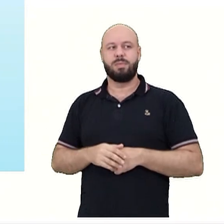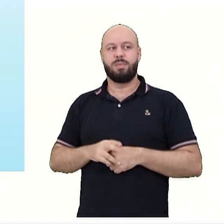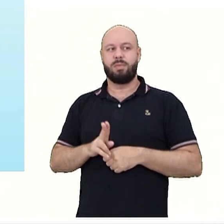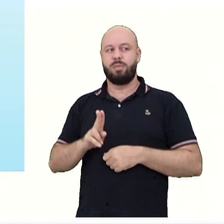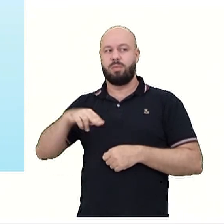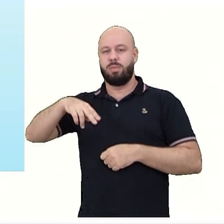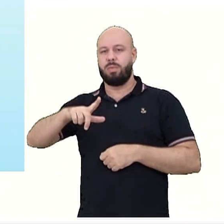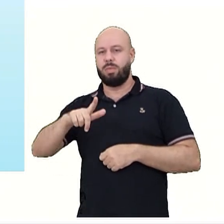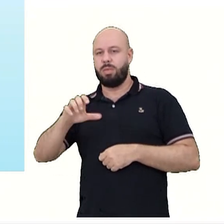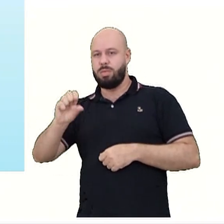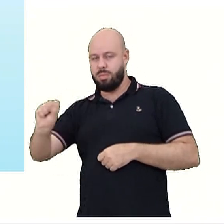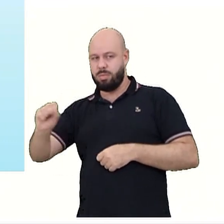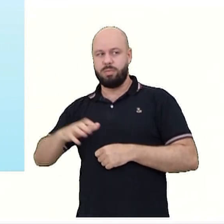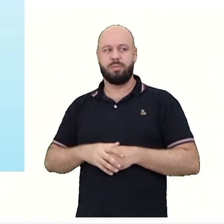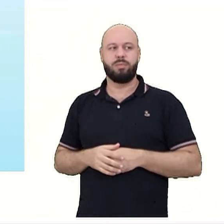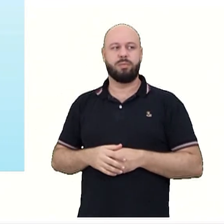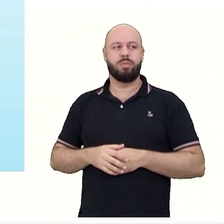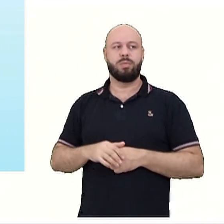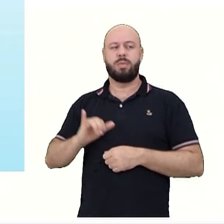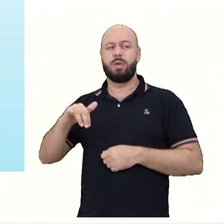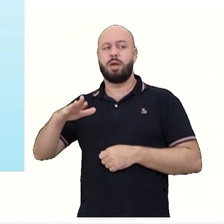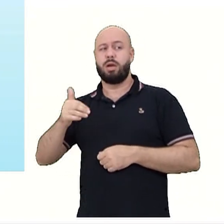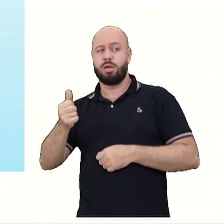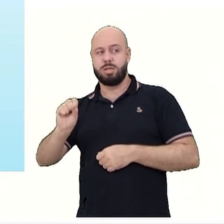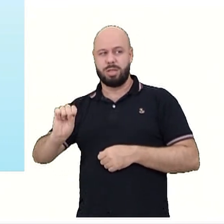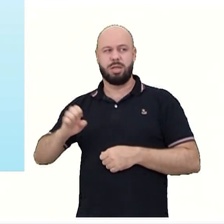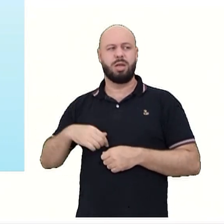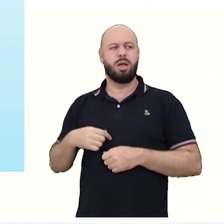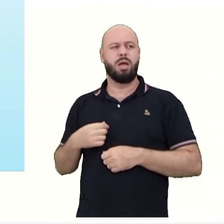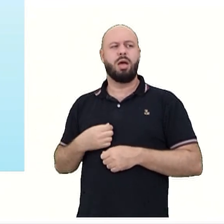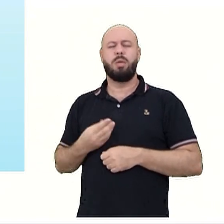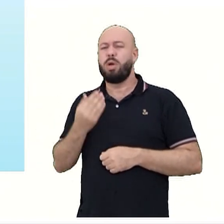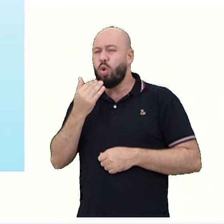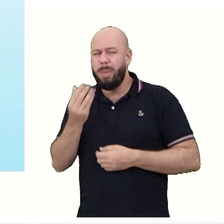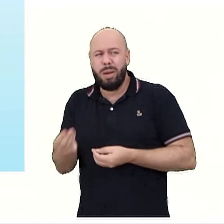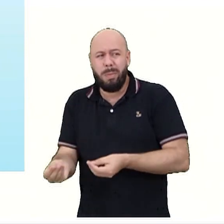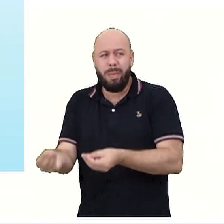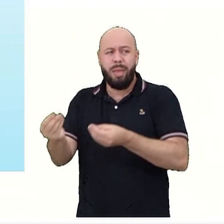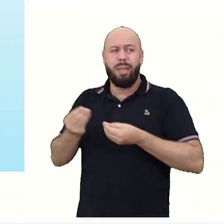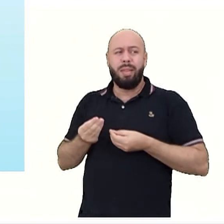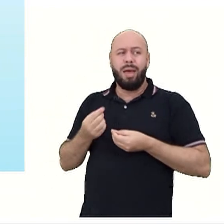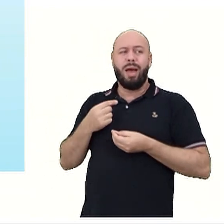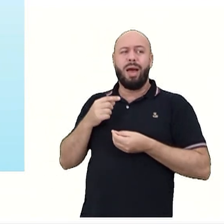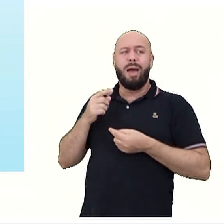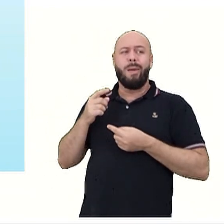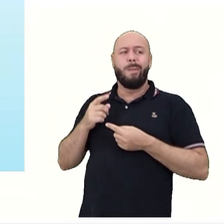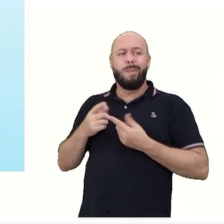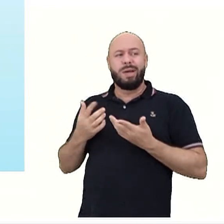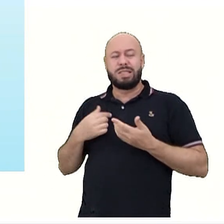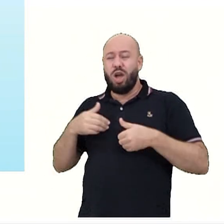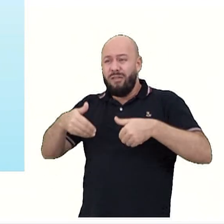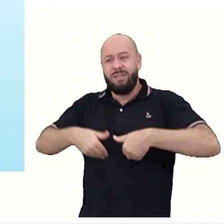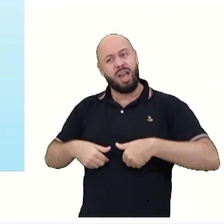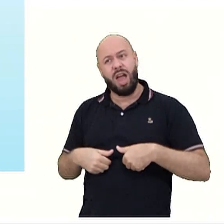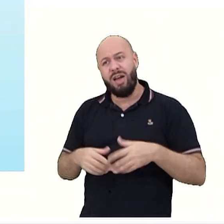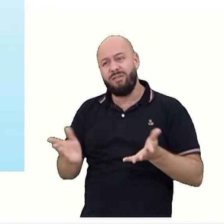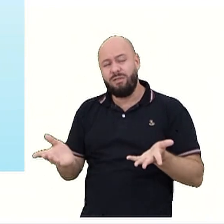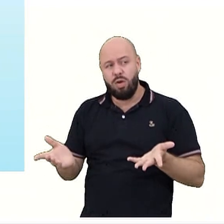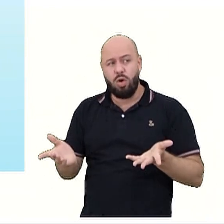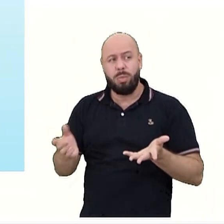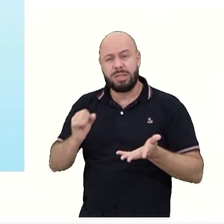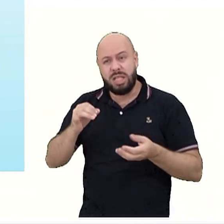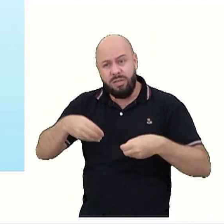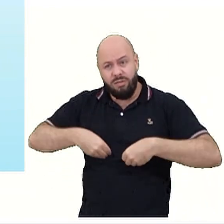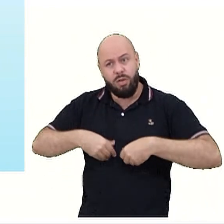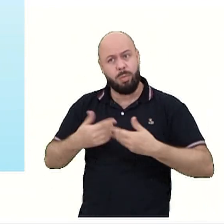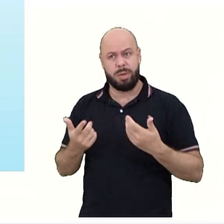unless. Bring some food in case you get hungry. Traga alguma comida em caso de ficar